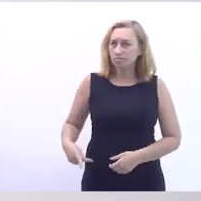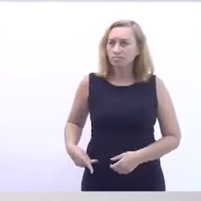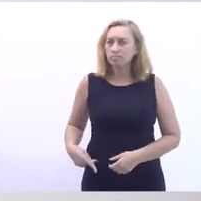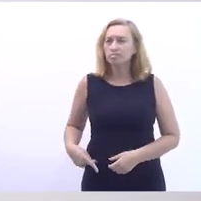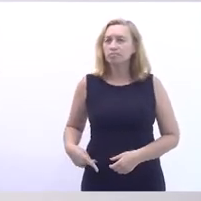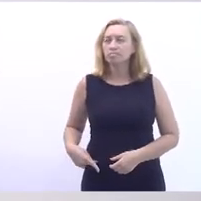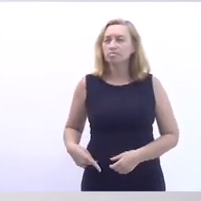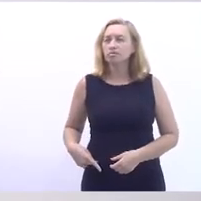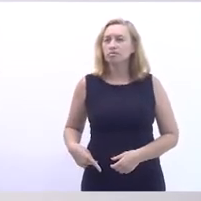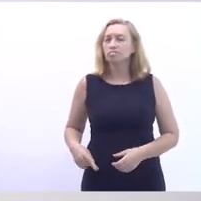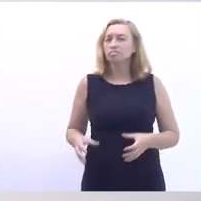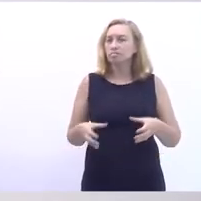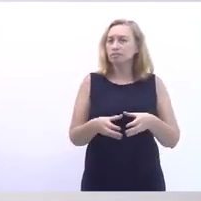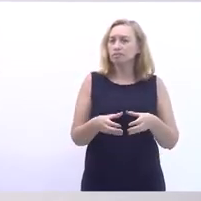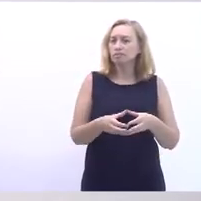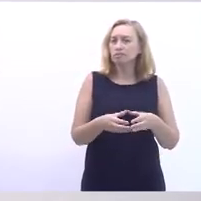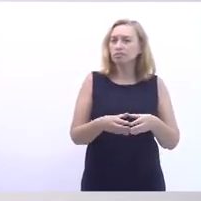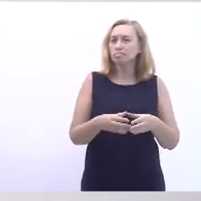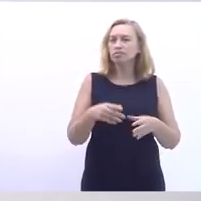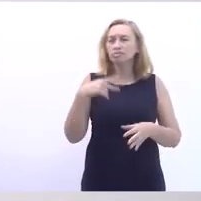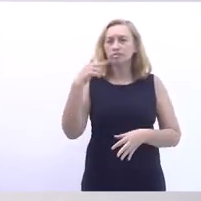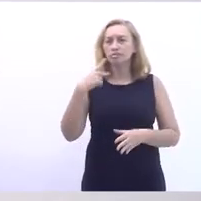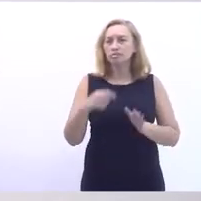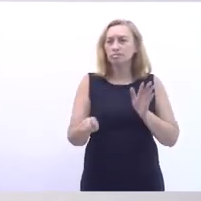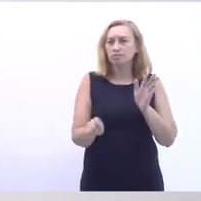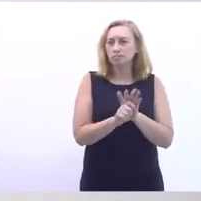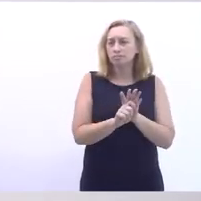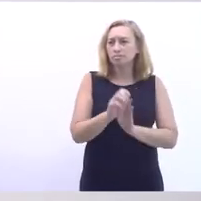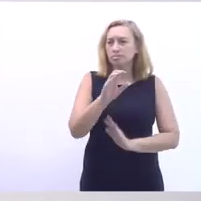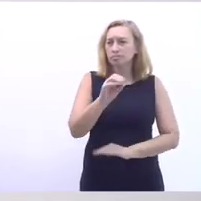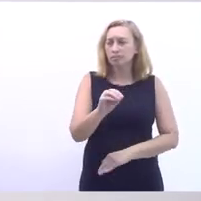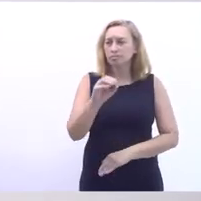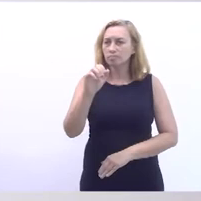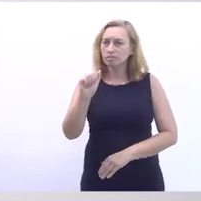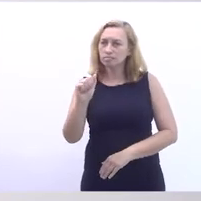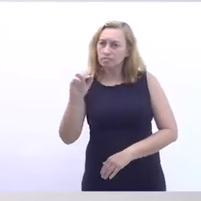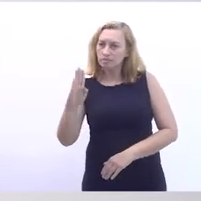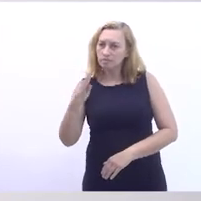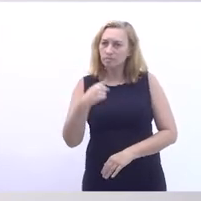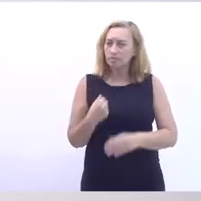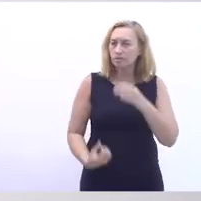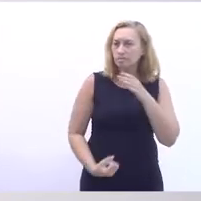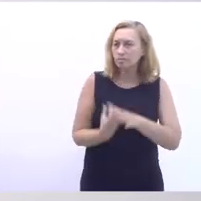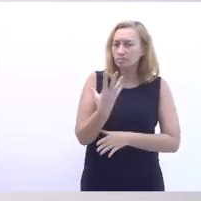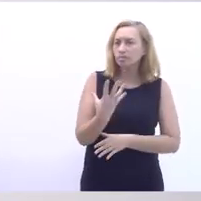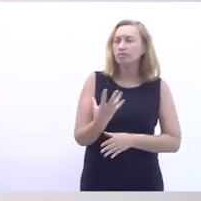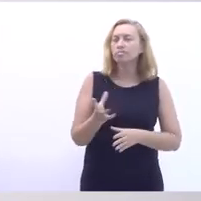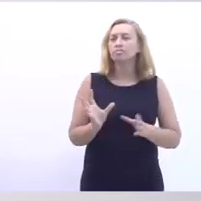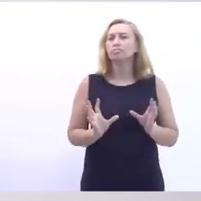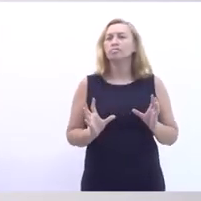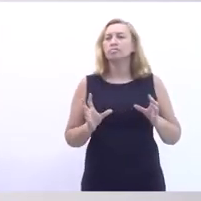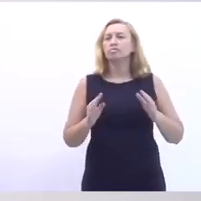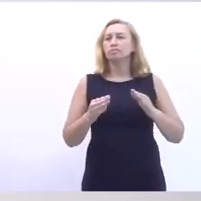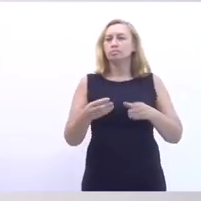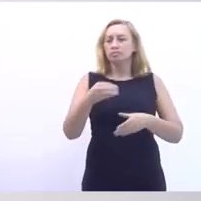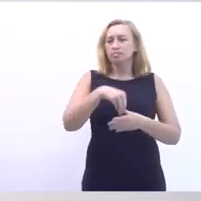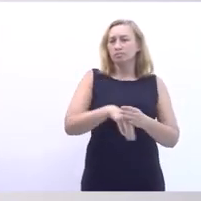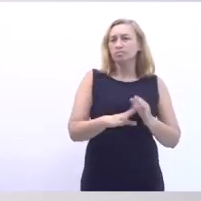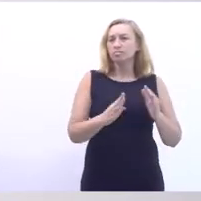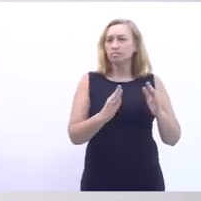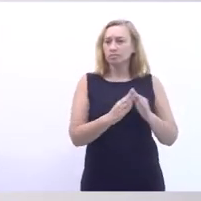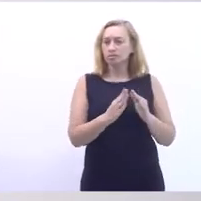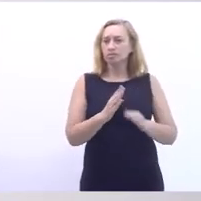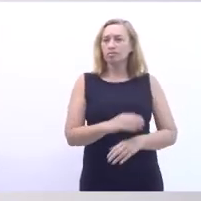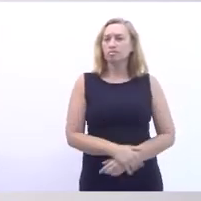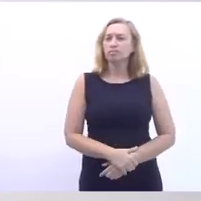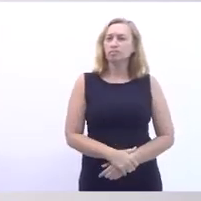Comissão de políticas sobre drogas da OAB eu criei essa comissão lá dentro da casa e